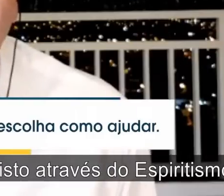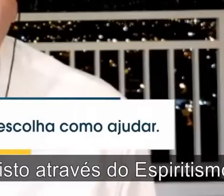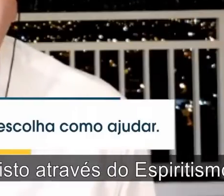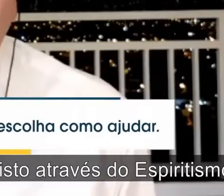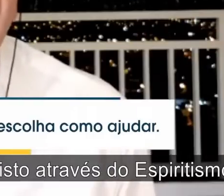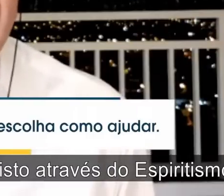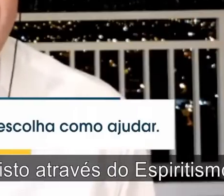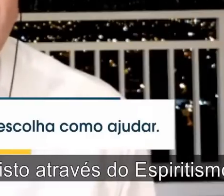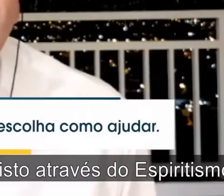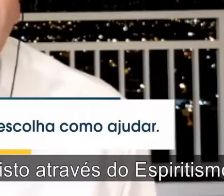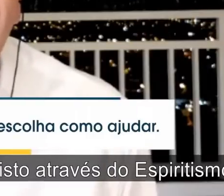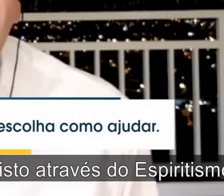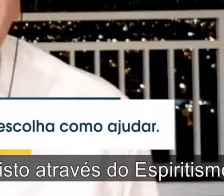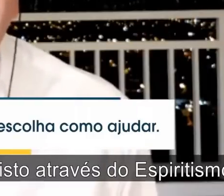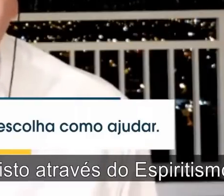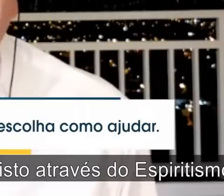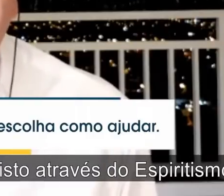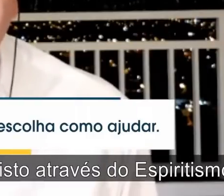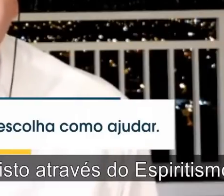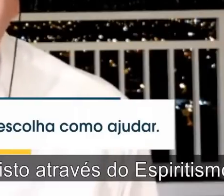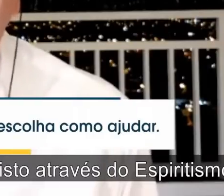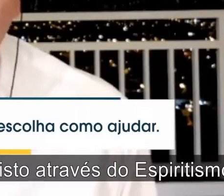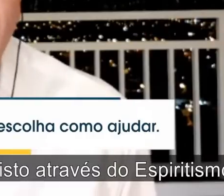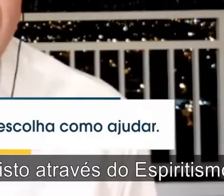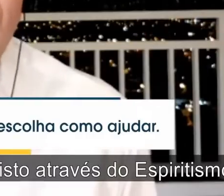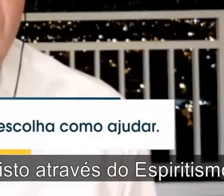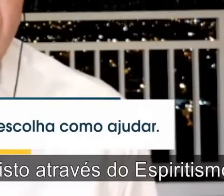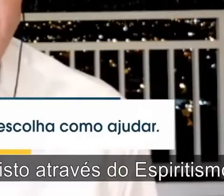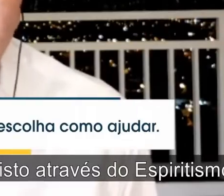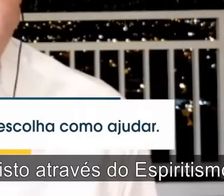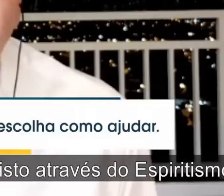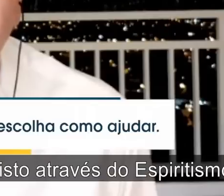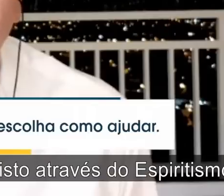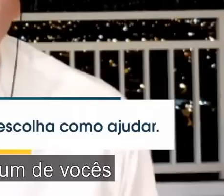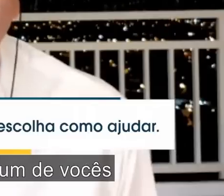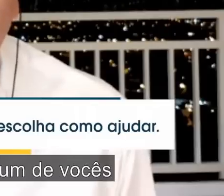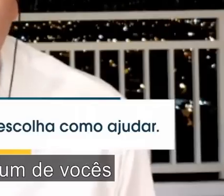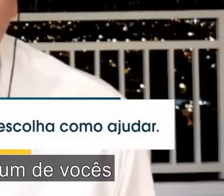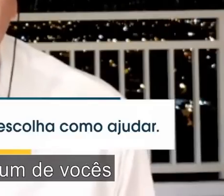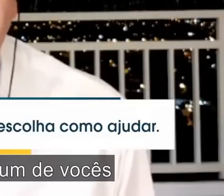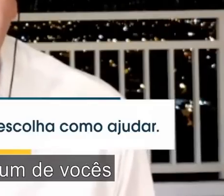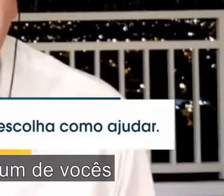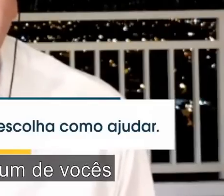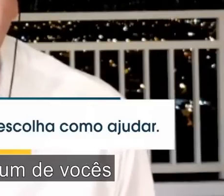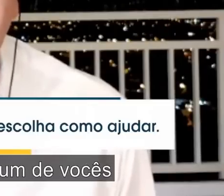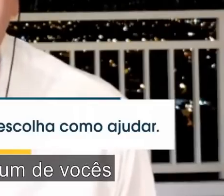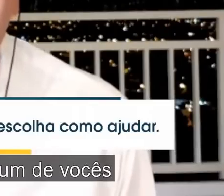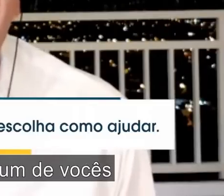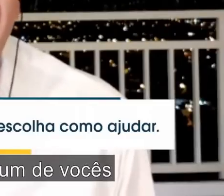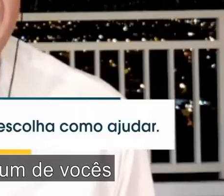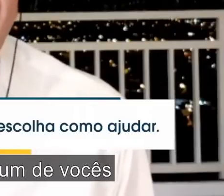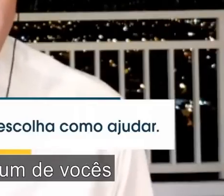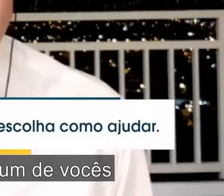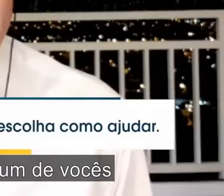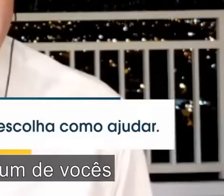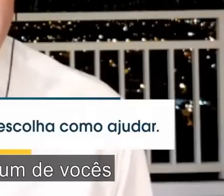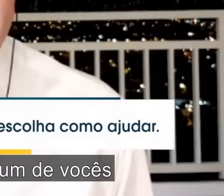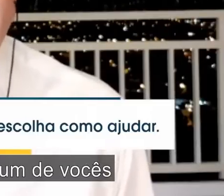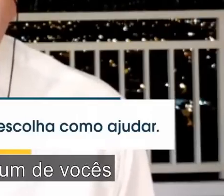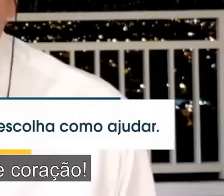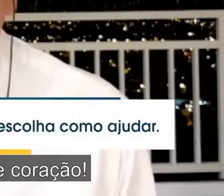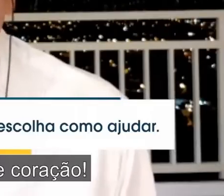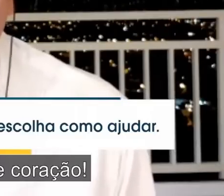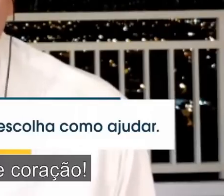que é divulgar o Cristo através do Espiritismo. Muito obrigado a cada um de